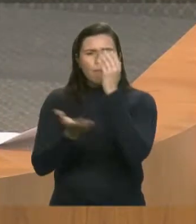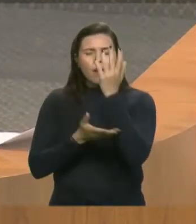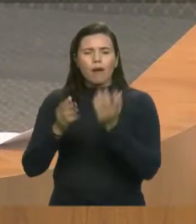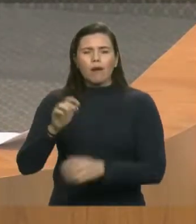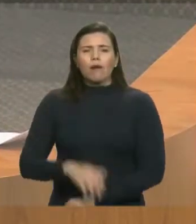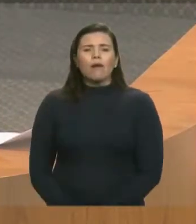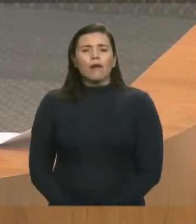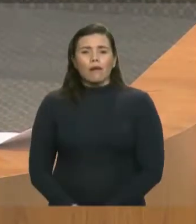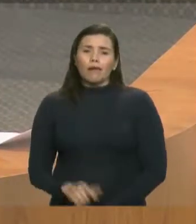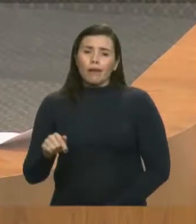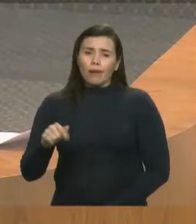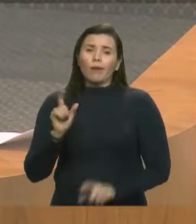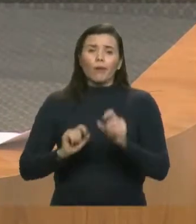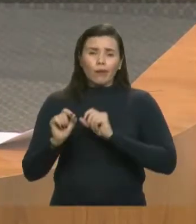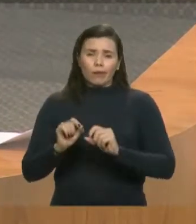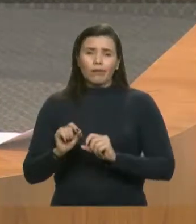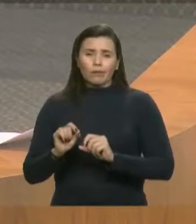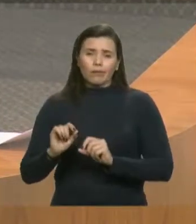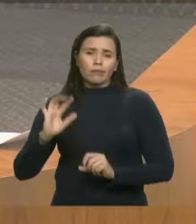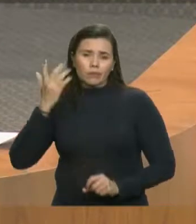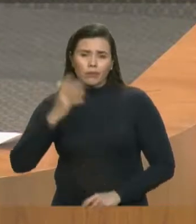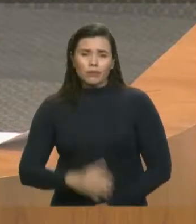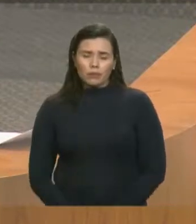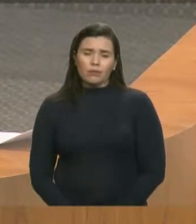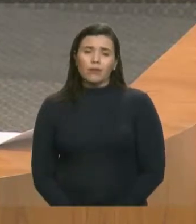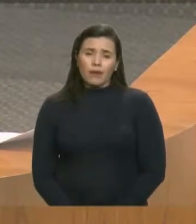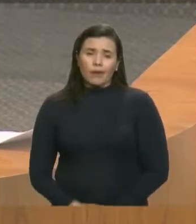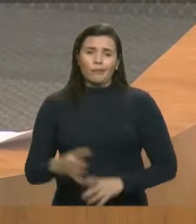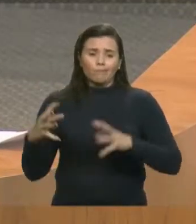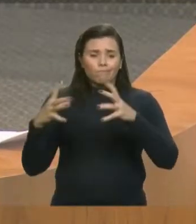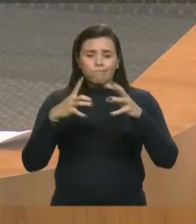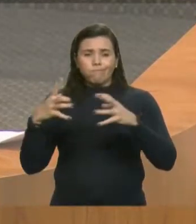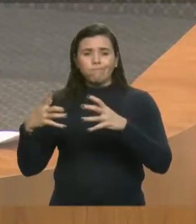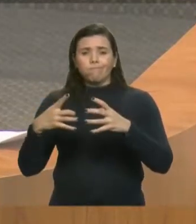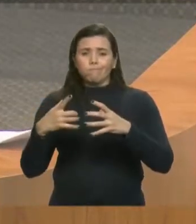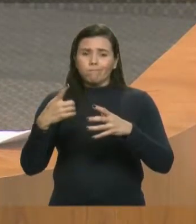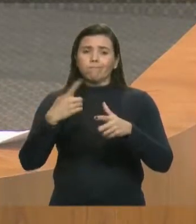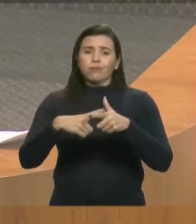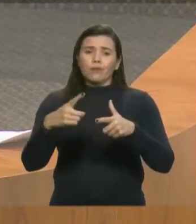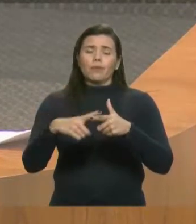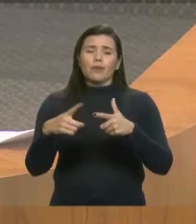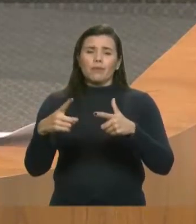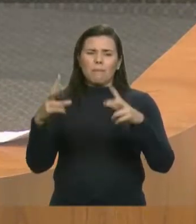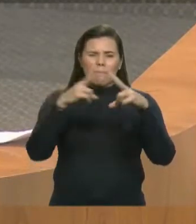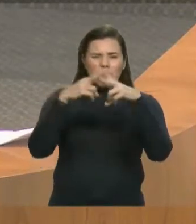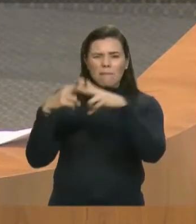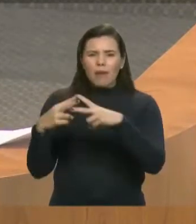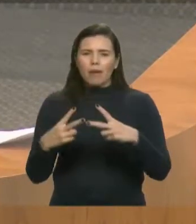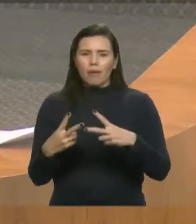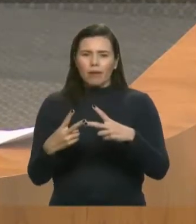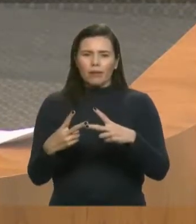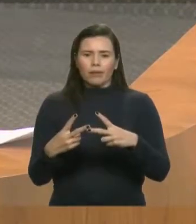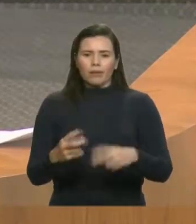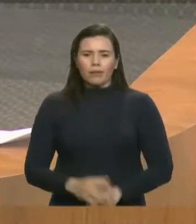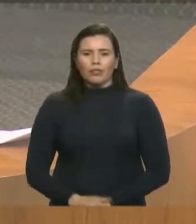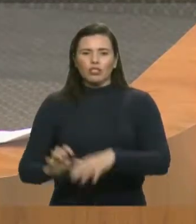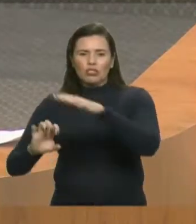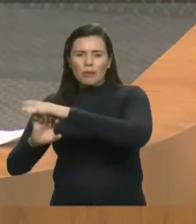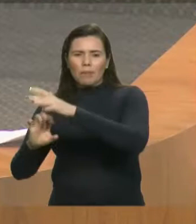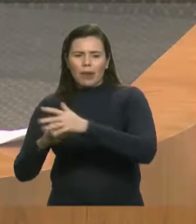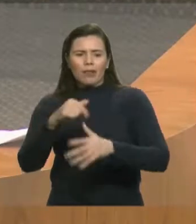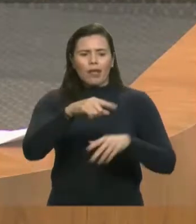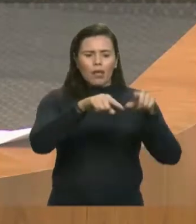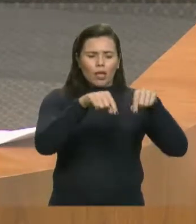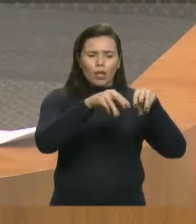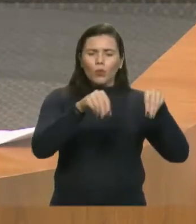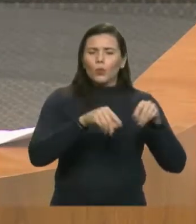e muitos aqui no nosso Estado. Segundo, quando se trata de omissão, eu quero destacar uma